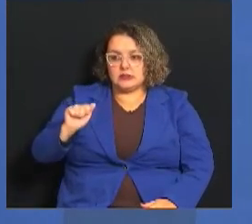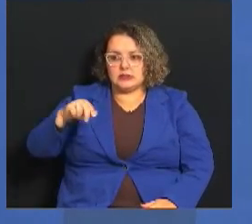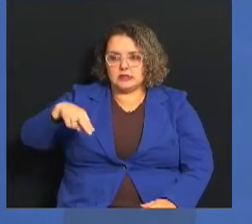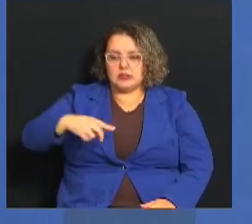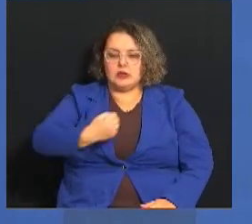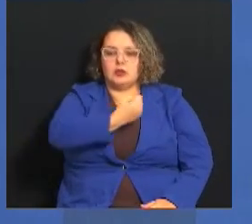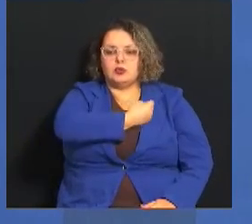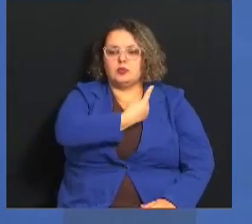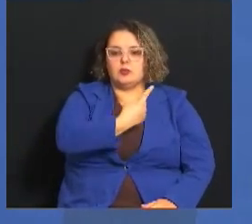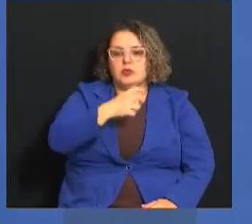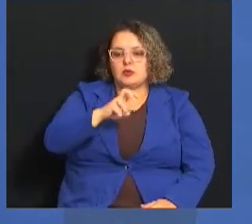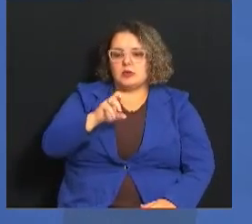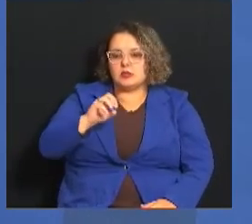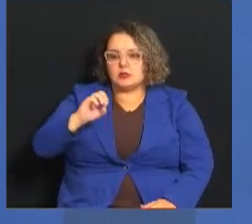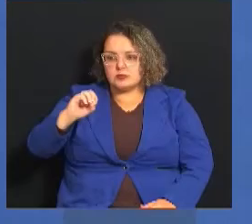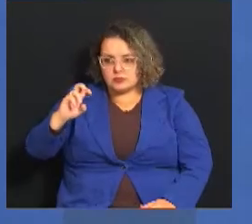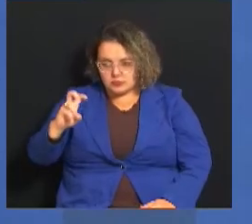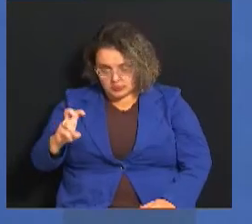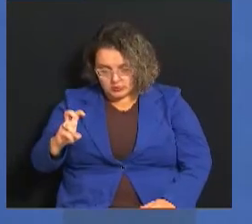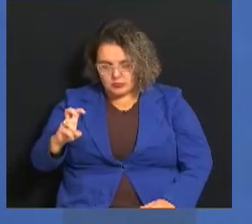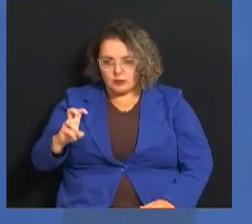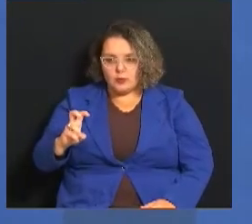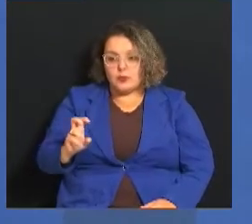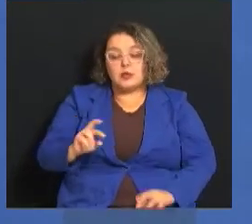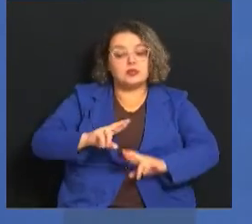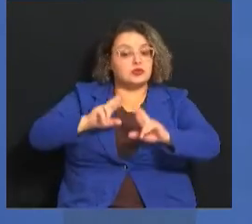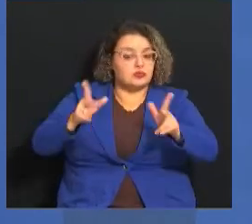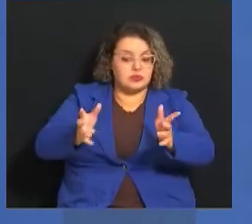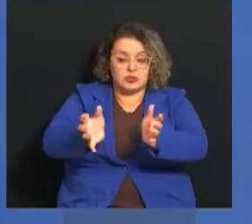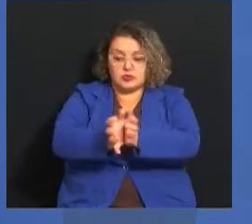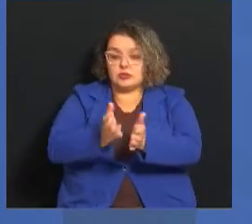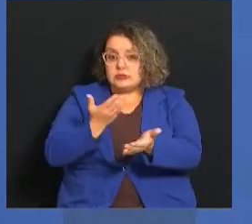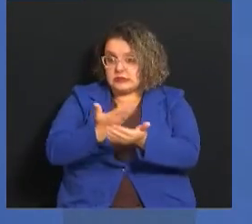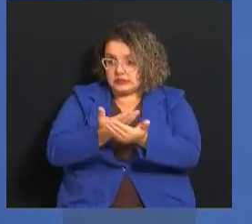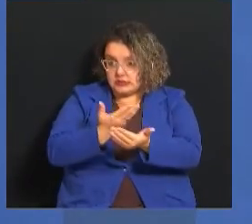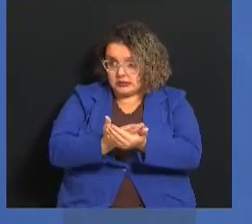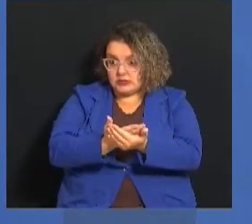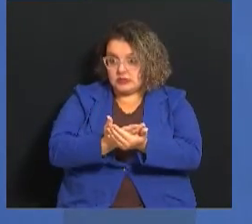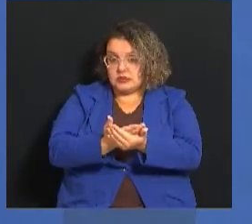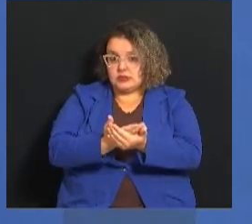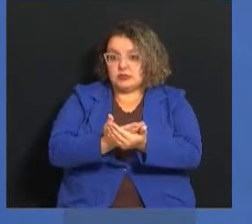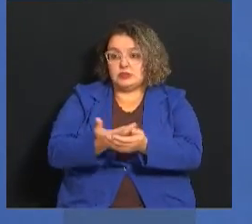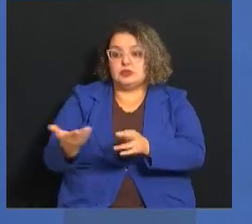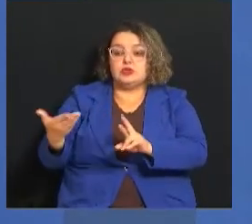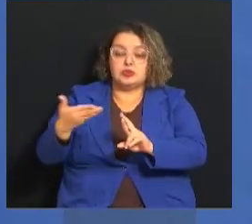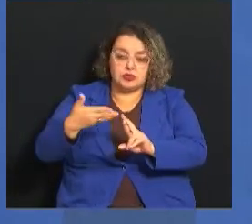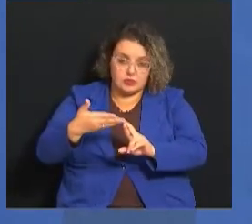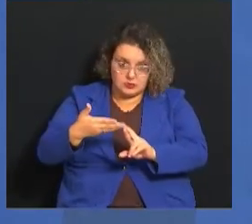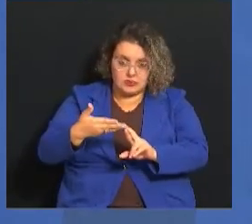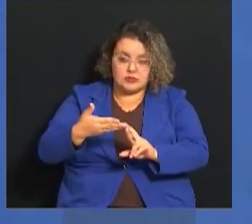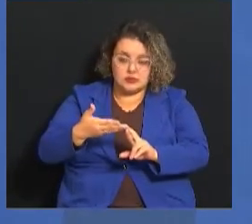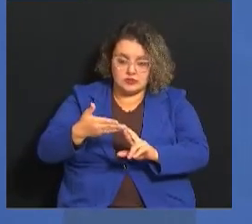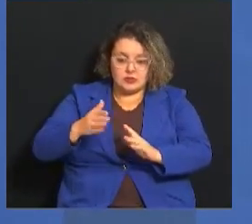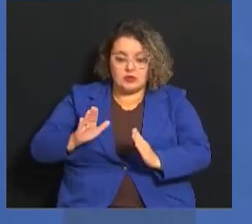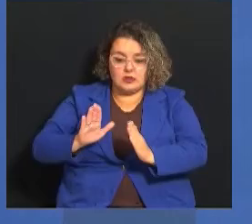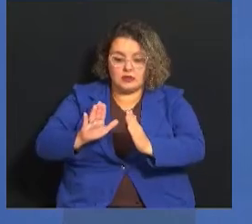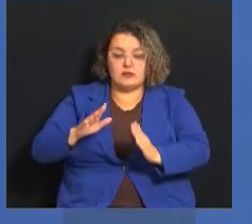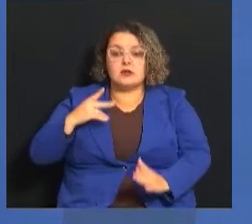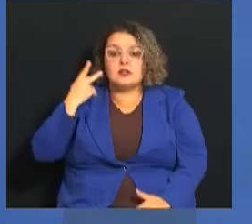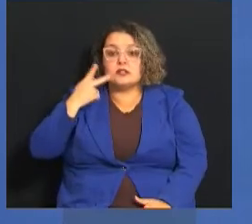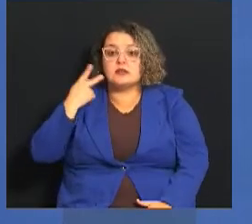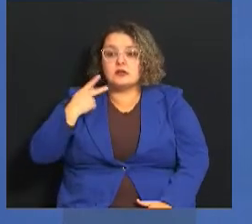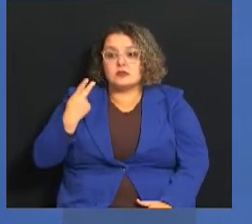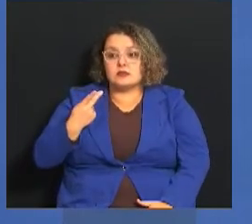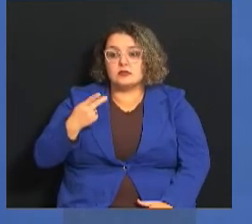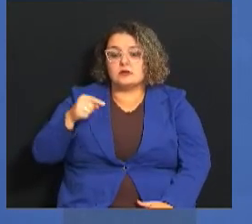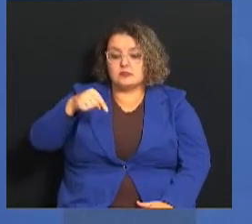no centro da cidade. Diferente das comissões de estudos e de representação, as frentes parlamentares instituídas